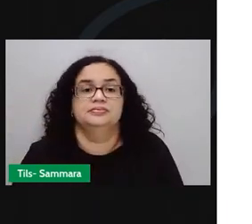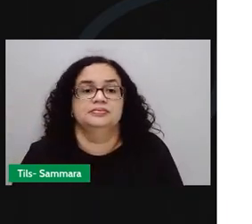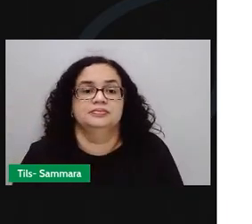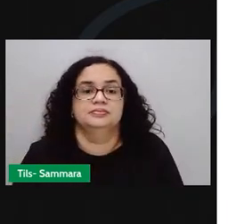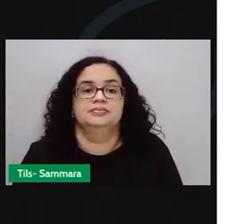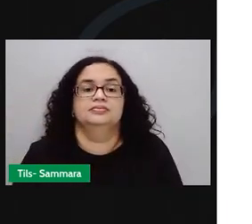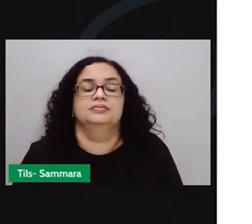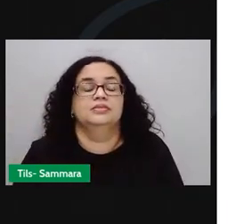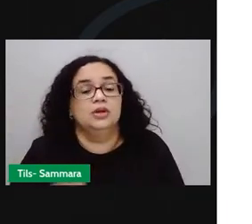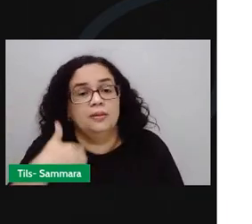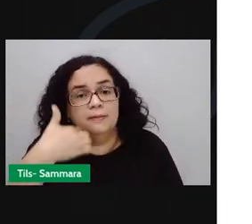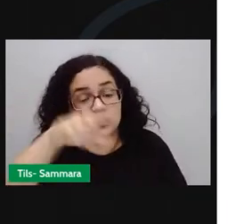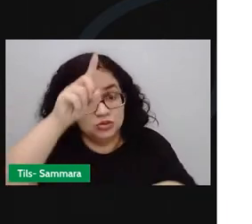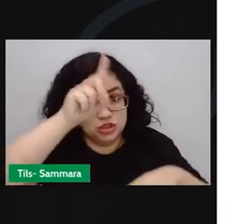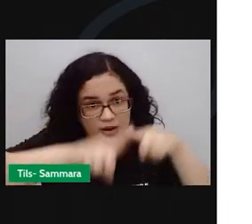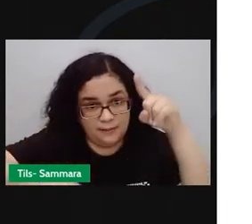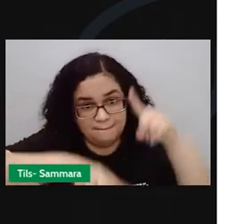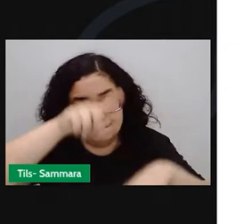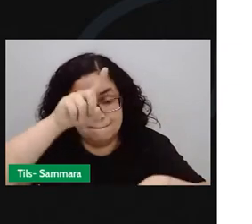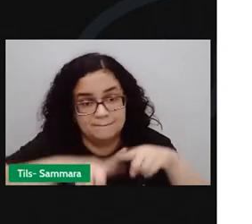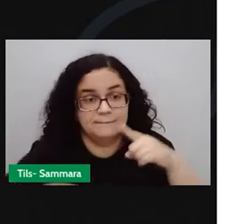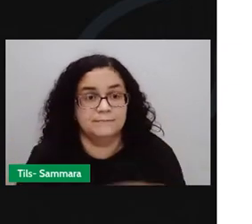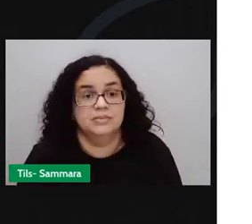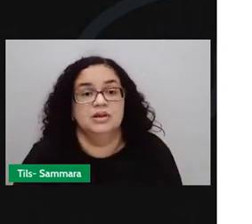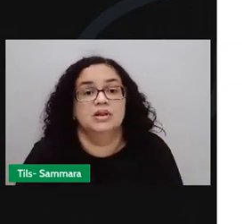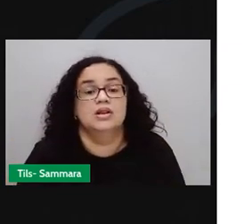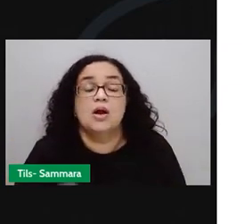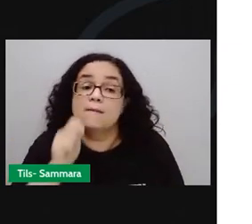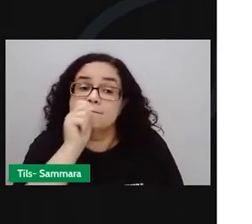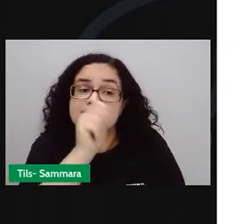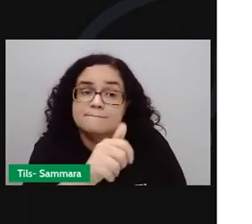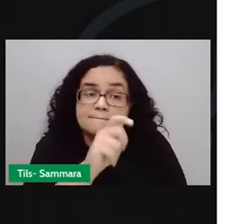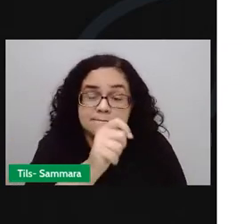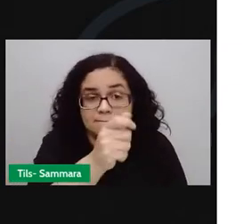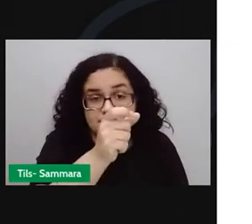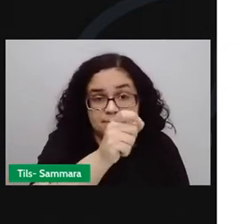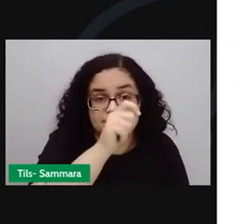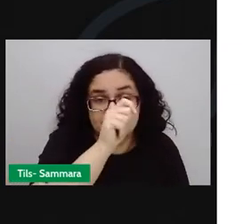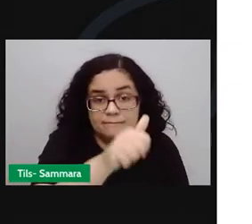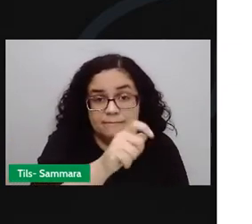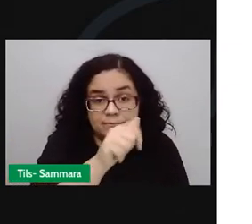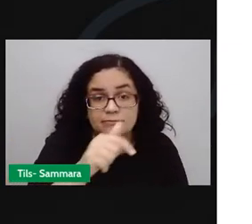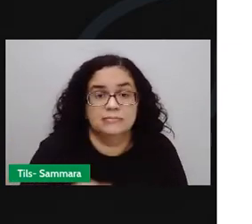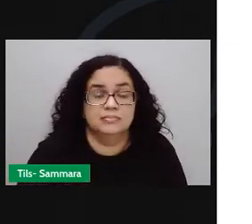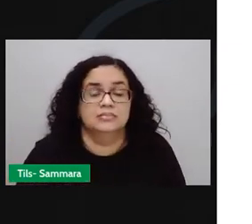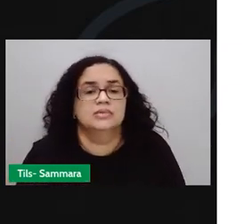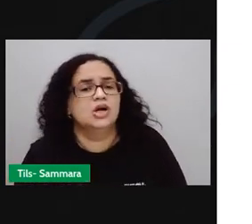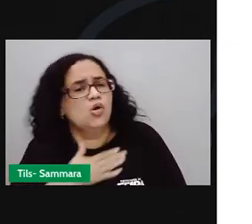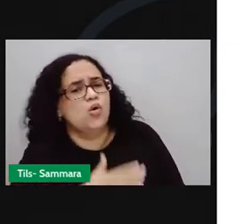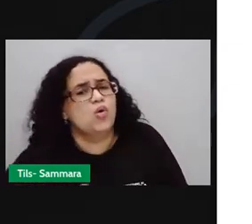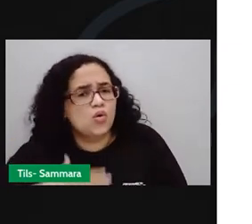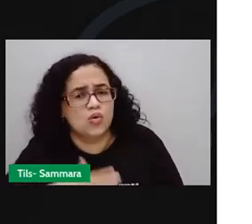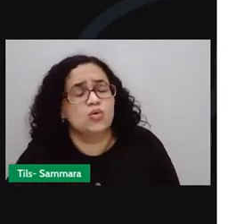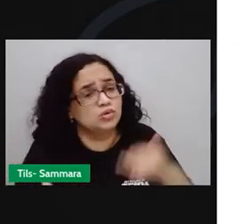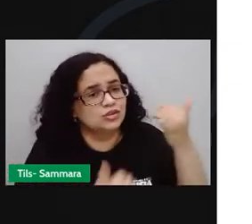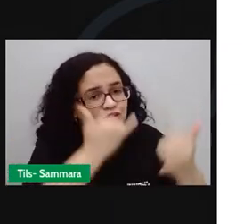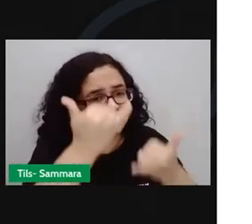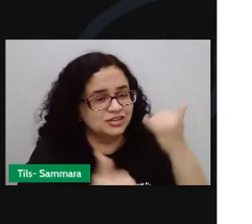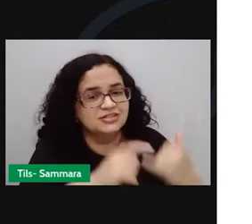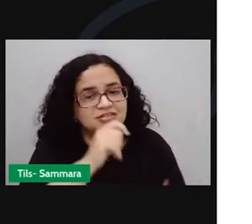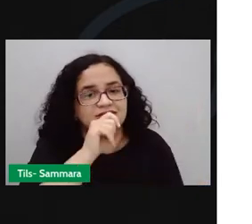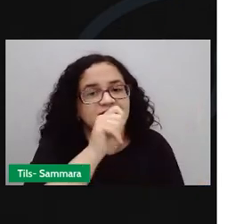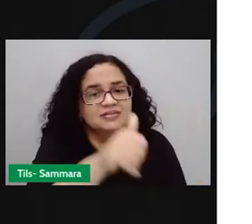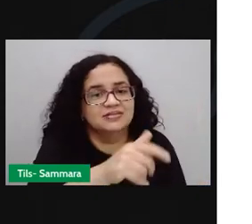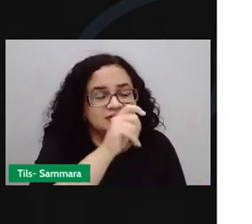o próximo material é uma bolinha de gude. Olha só, quem gosta de brincar aí de bolinha de